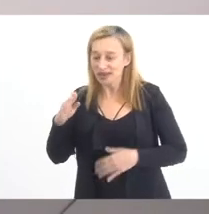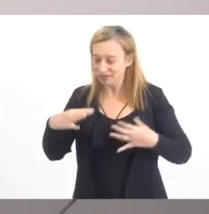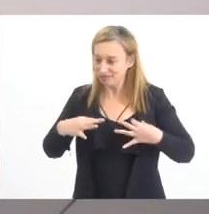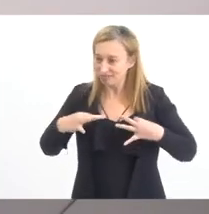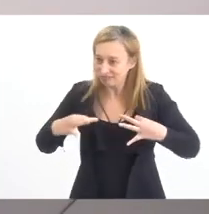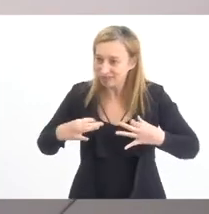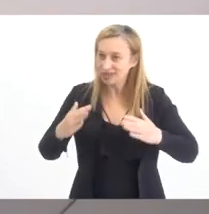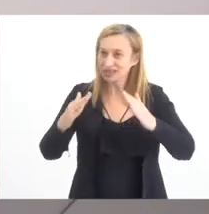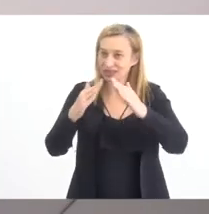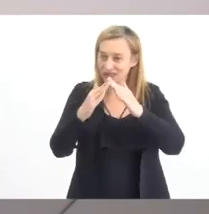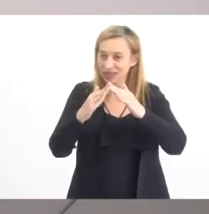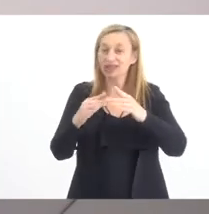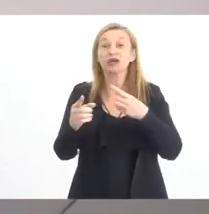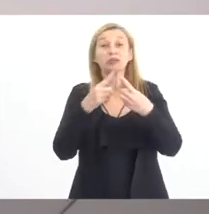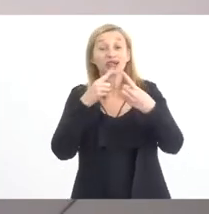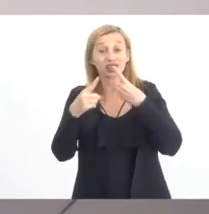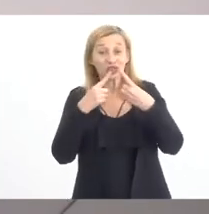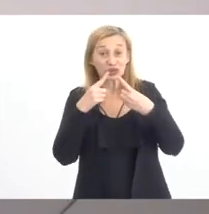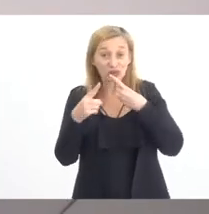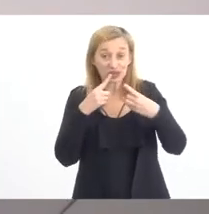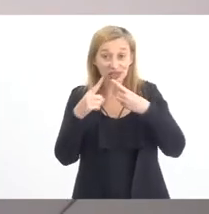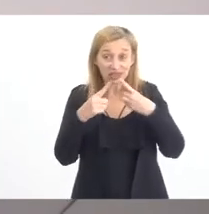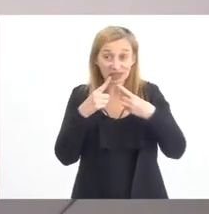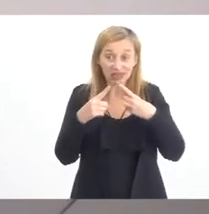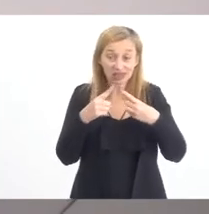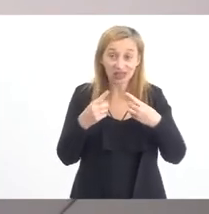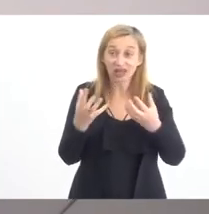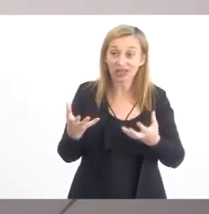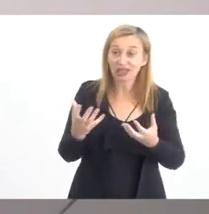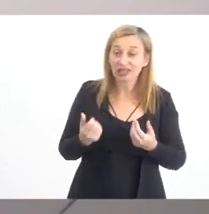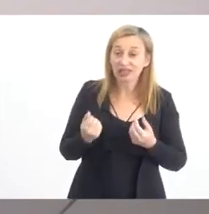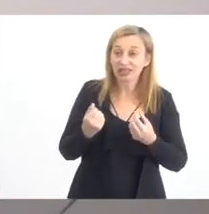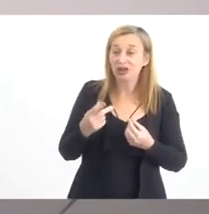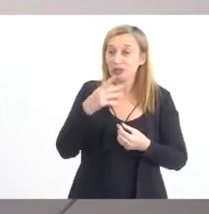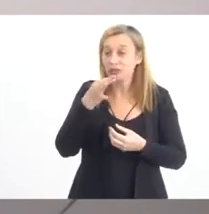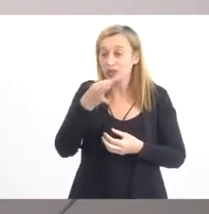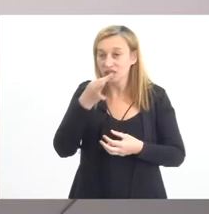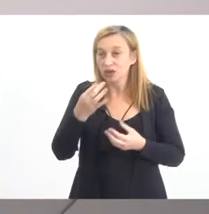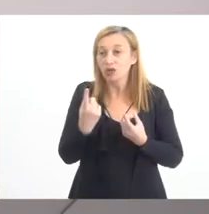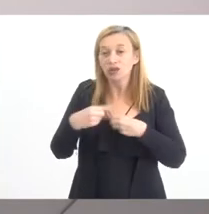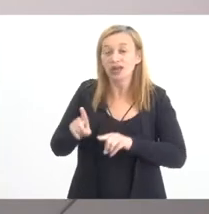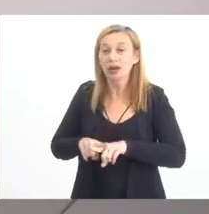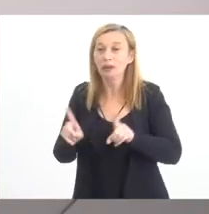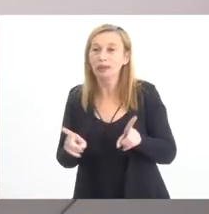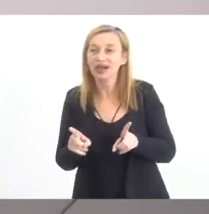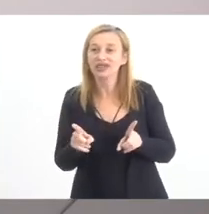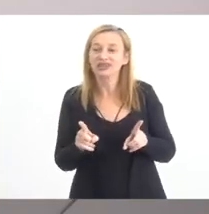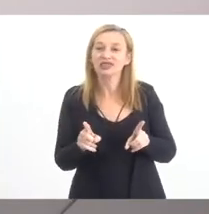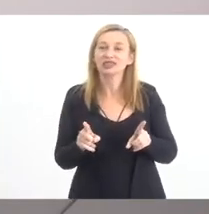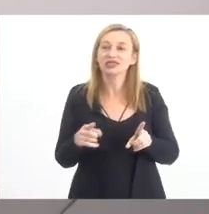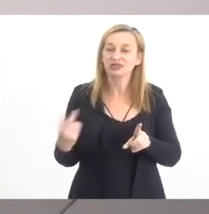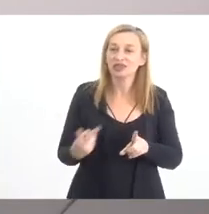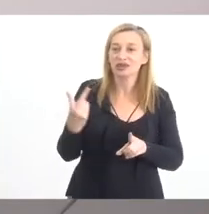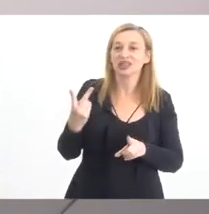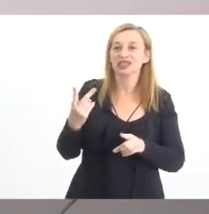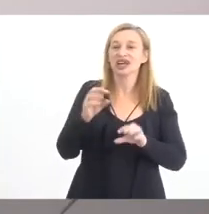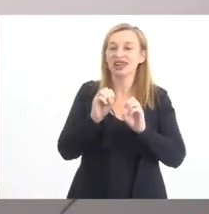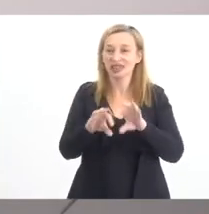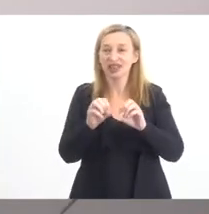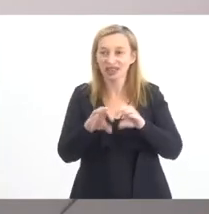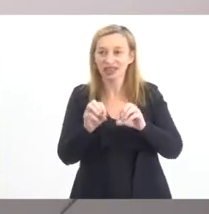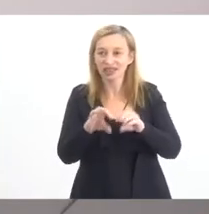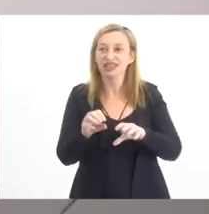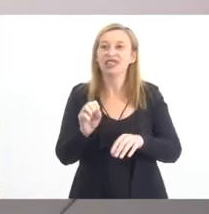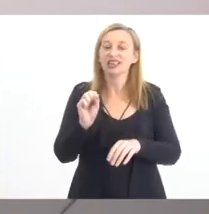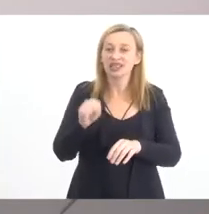dessa casa para o debate, para aceitar as críticas em contrário, mas, acima de tudo, vamos preservar a educação e vamos